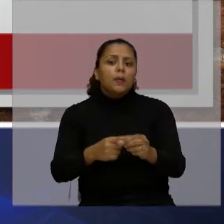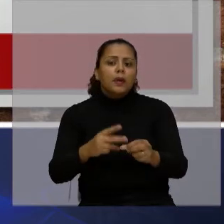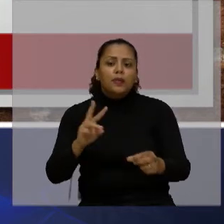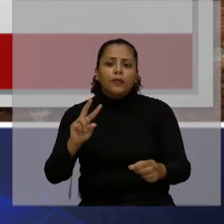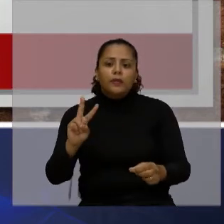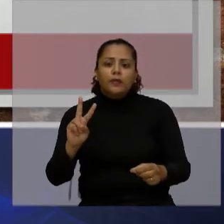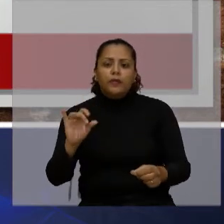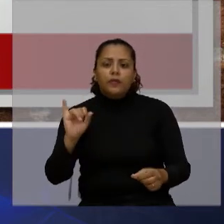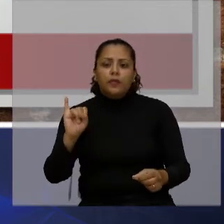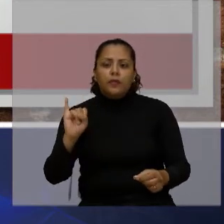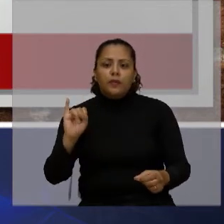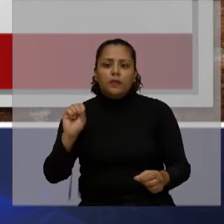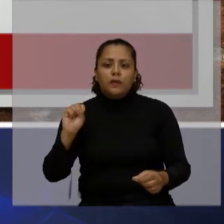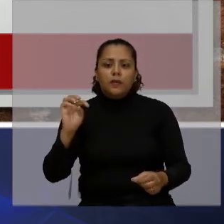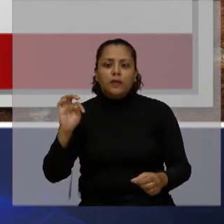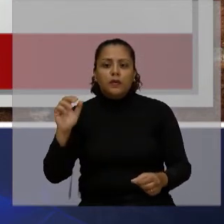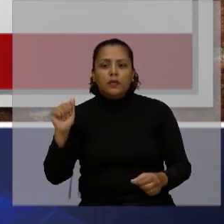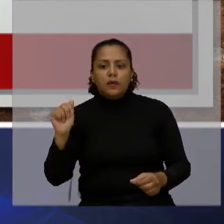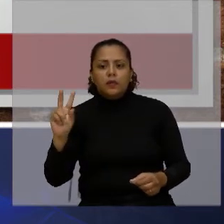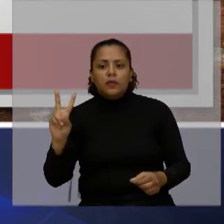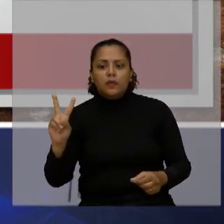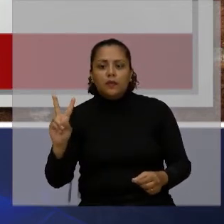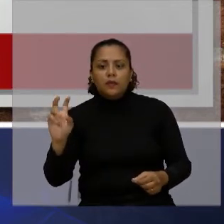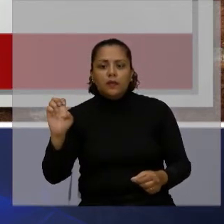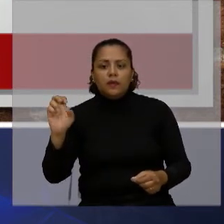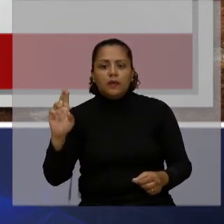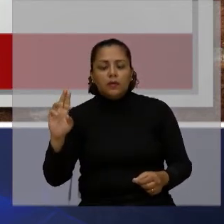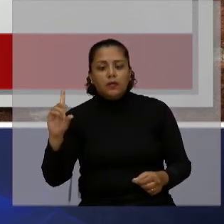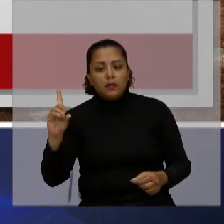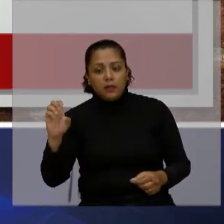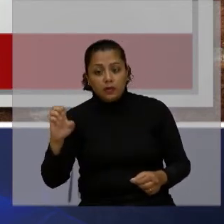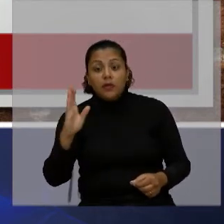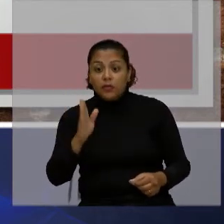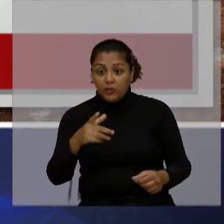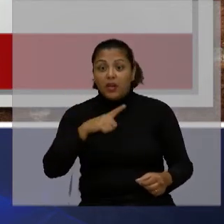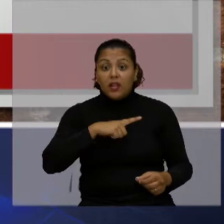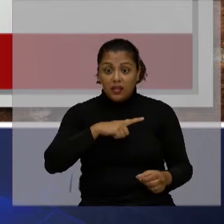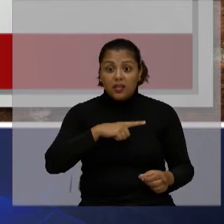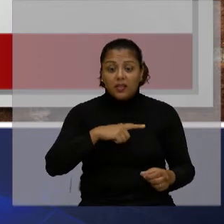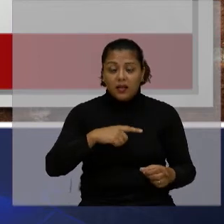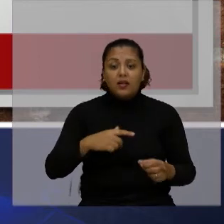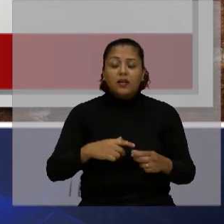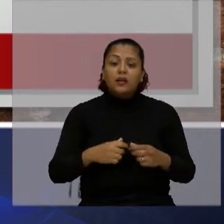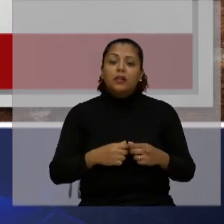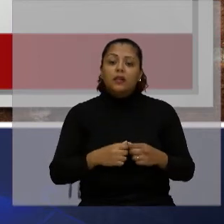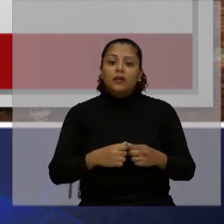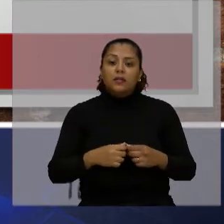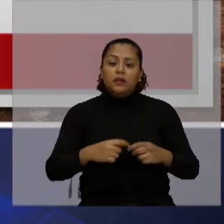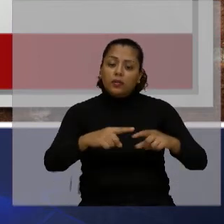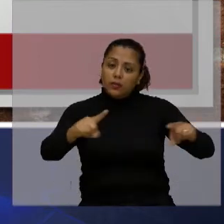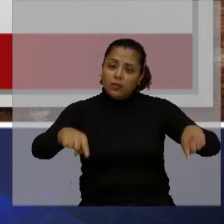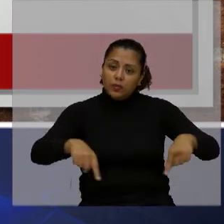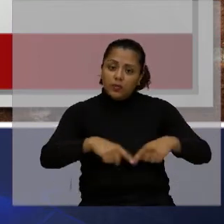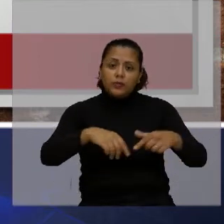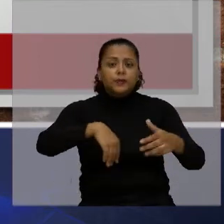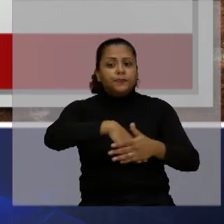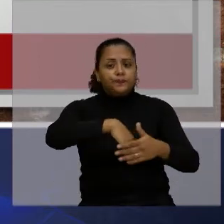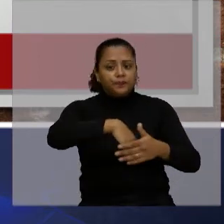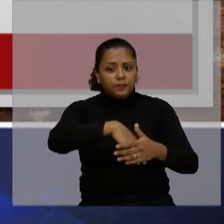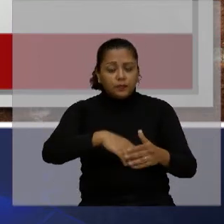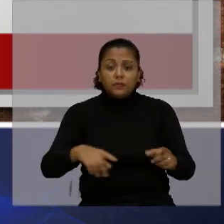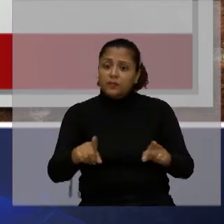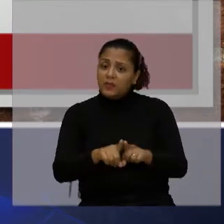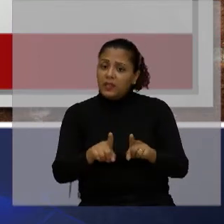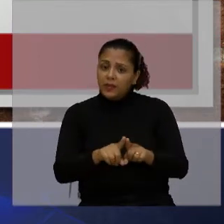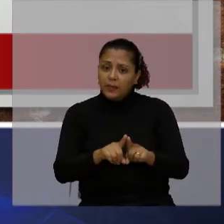campo muito bom, foi construída uma quadra de futebol ao lado do campo, ótima, e,